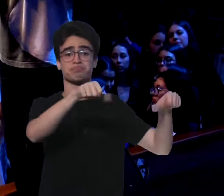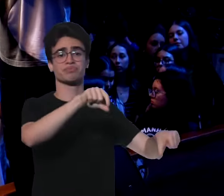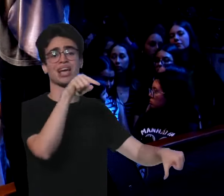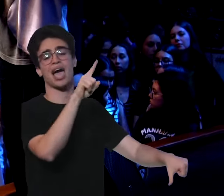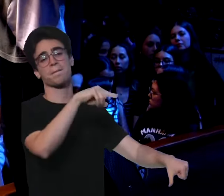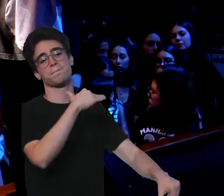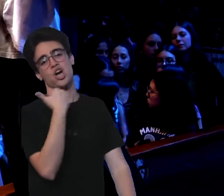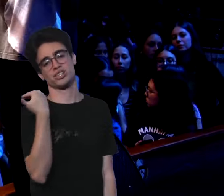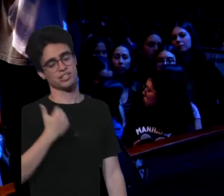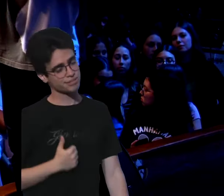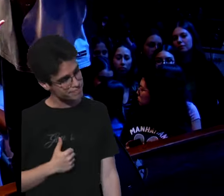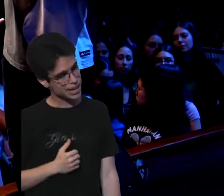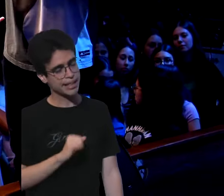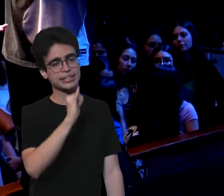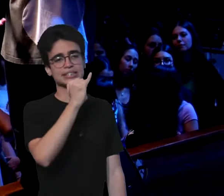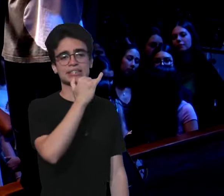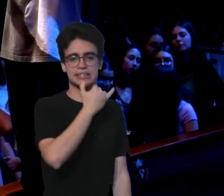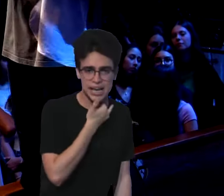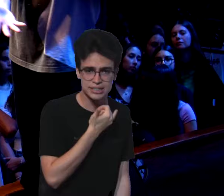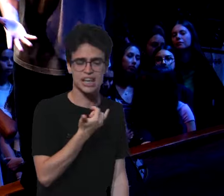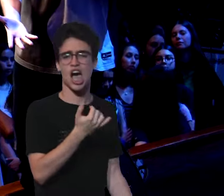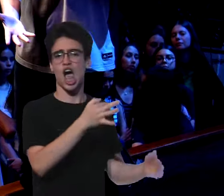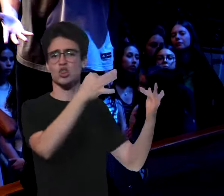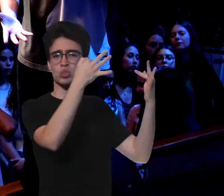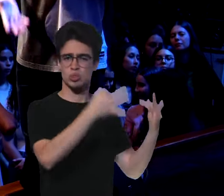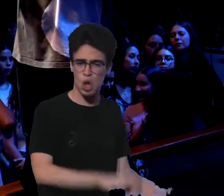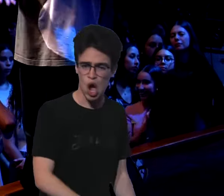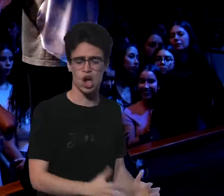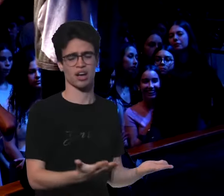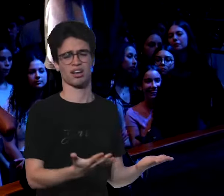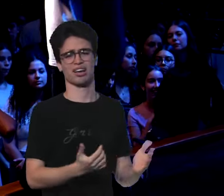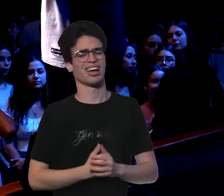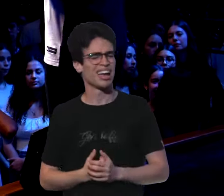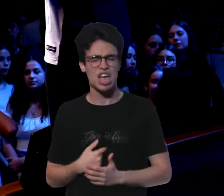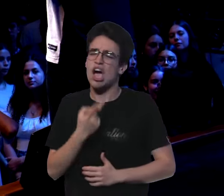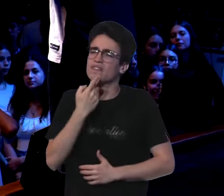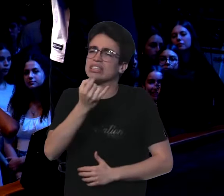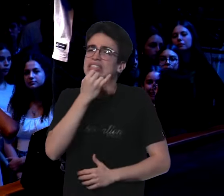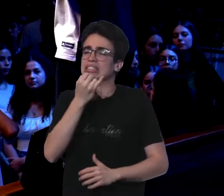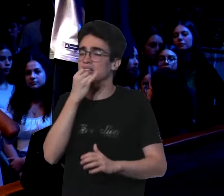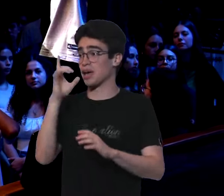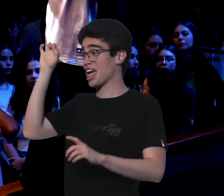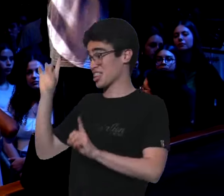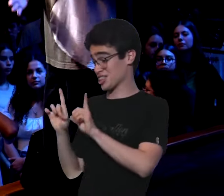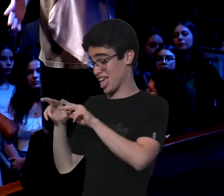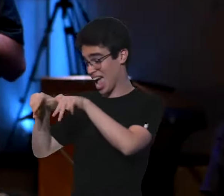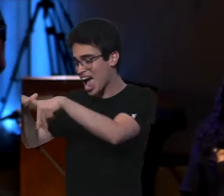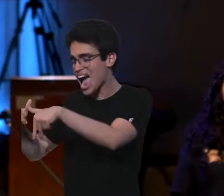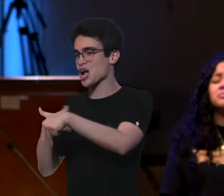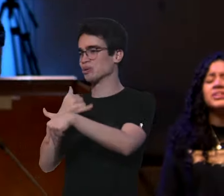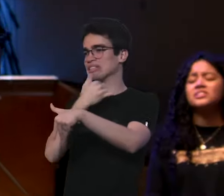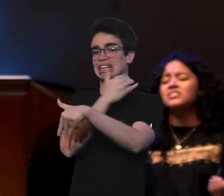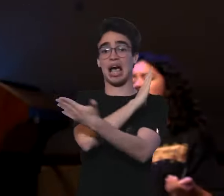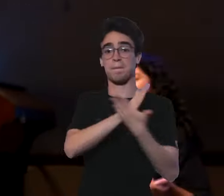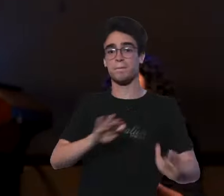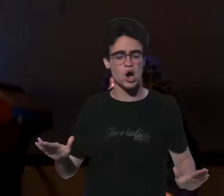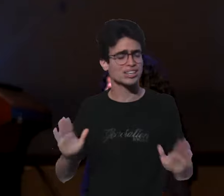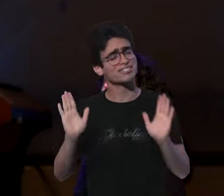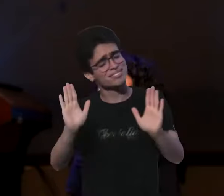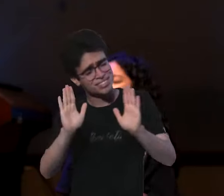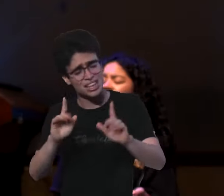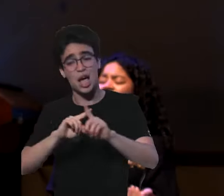morte, a tristeza, a dor. E eu não estou falando que quando você anda com Deus você não fica triste, não dói, não,